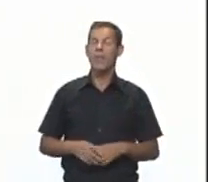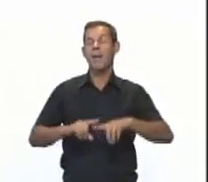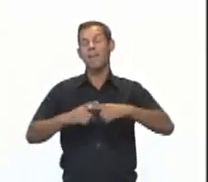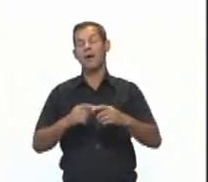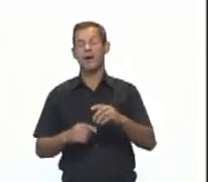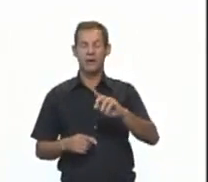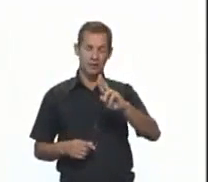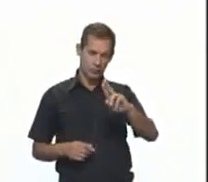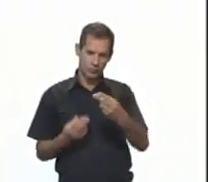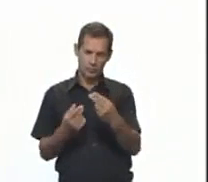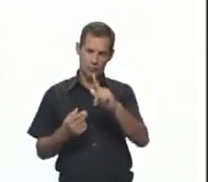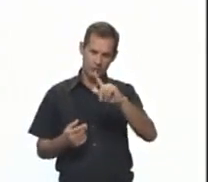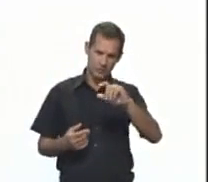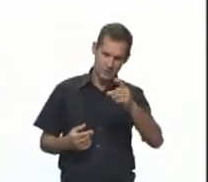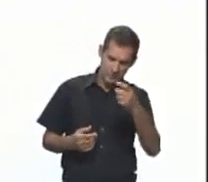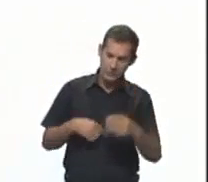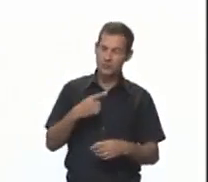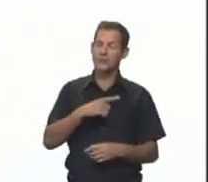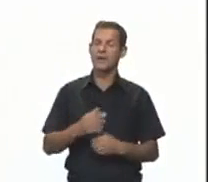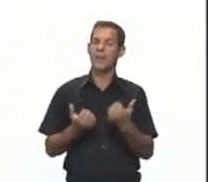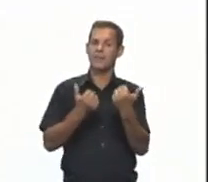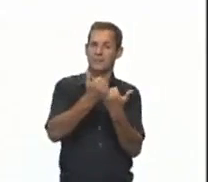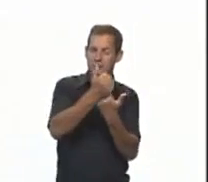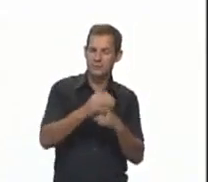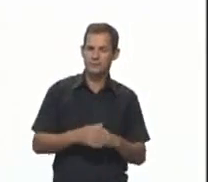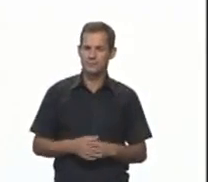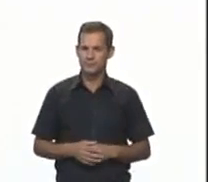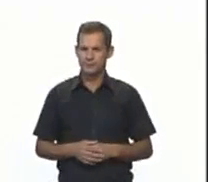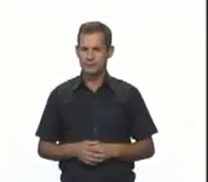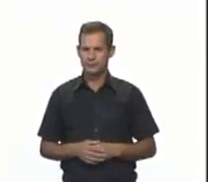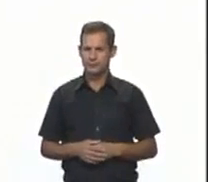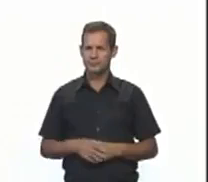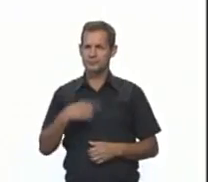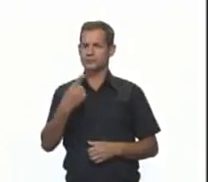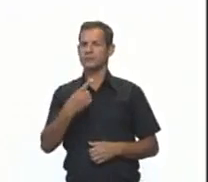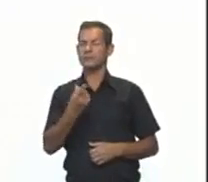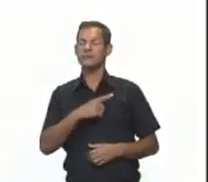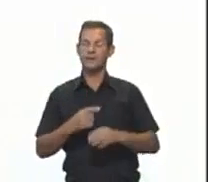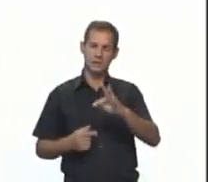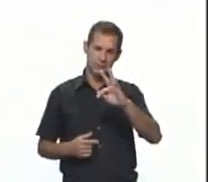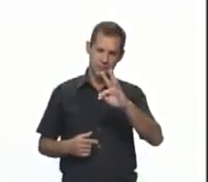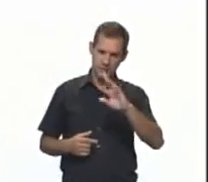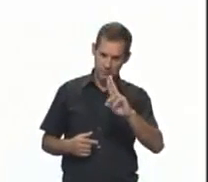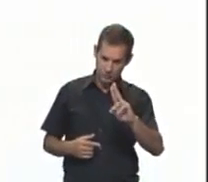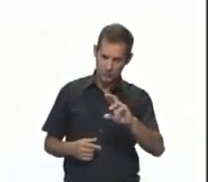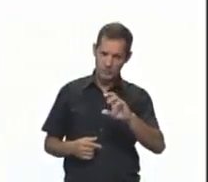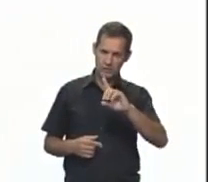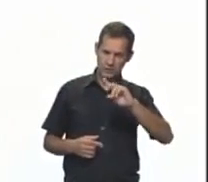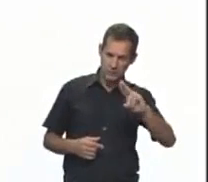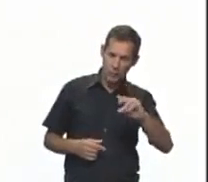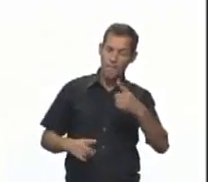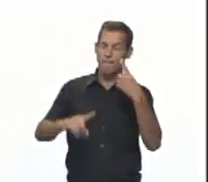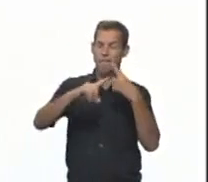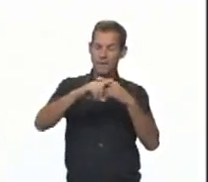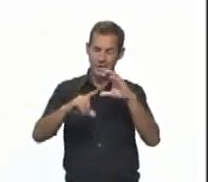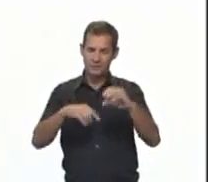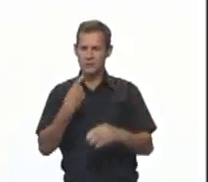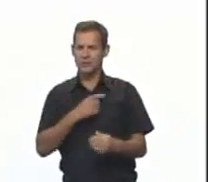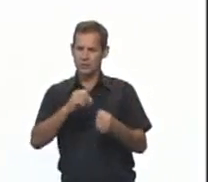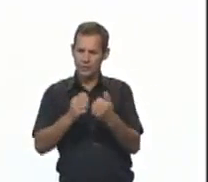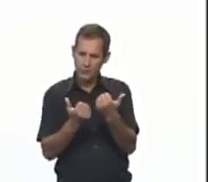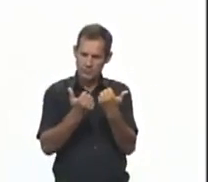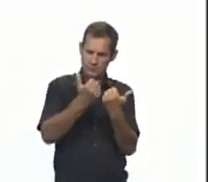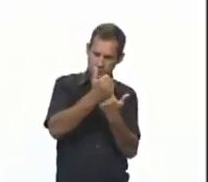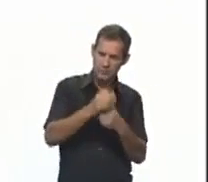o nosso u é igual a g de x, então nós vamos substituir aqui, né? Nós vamos ter f de u du mais c. Então, a gente faz essa